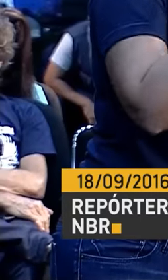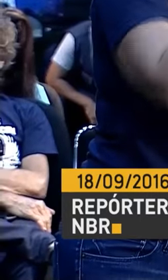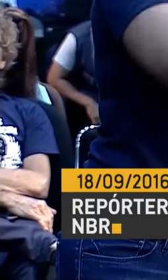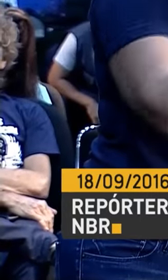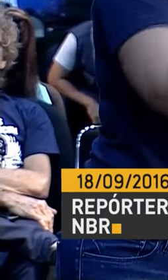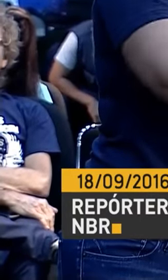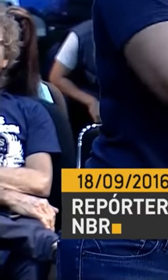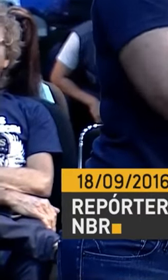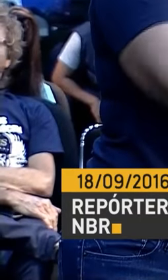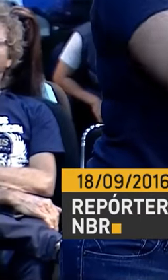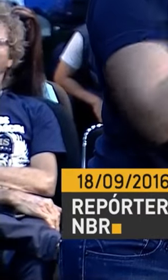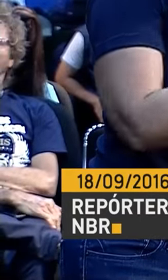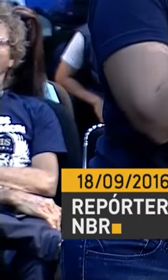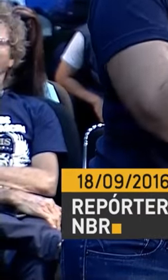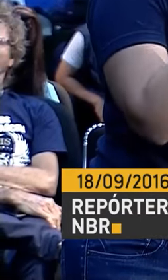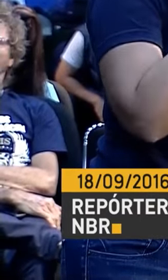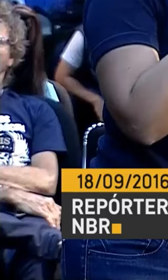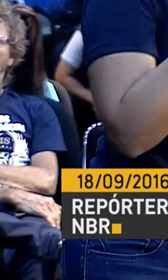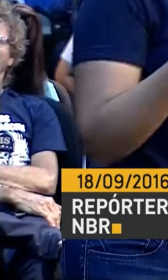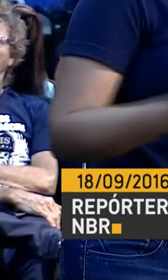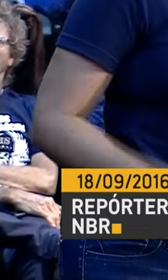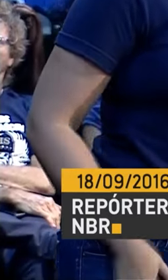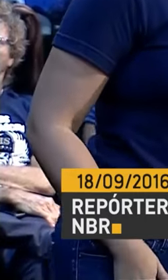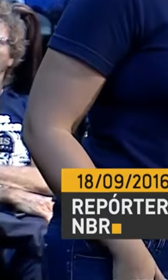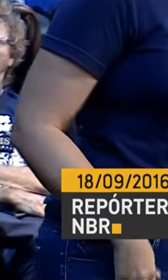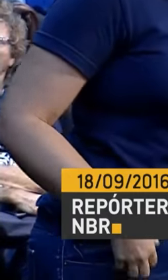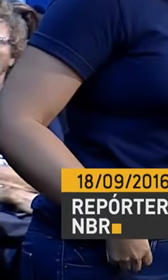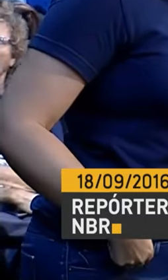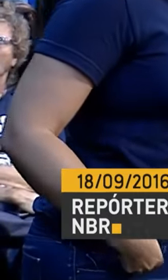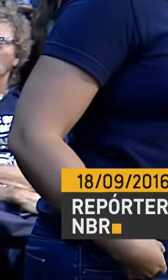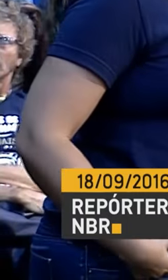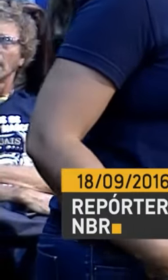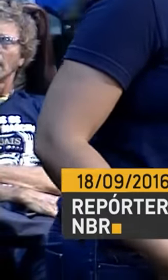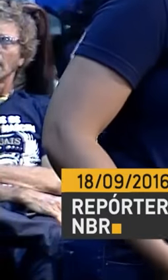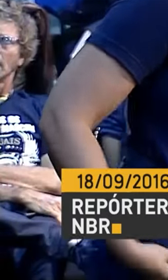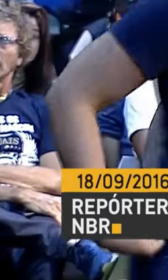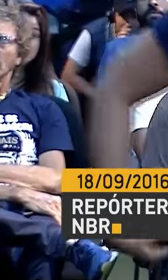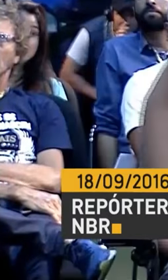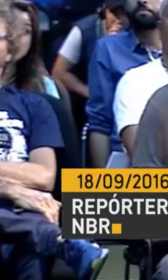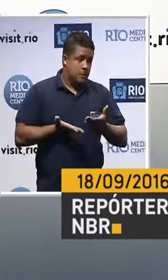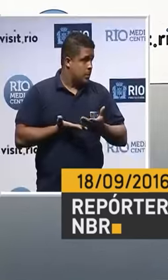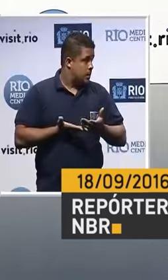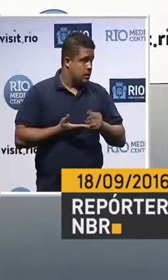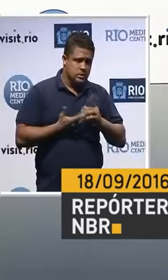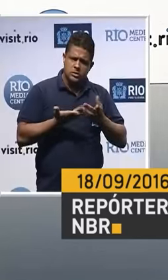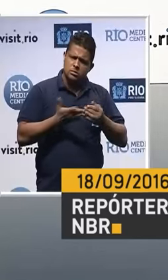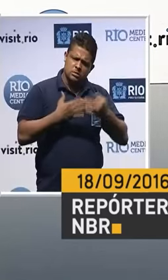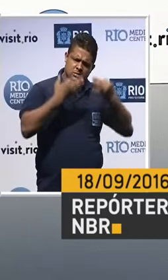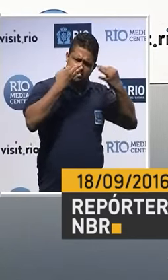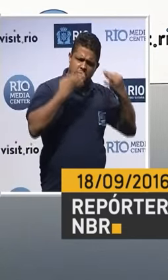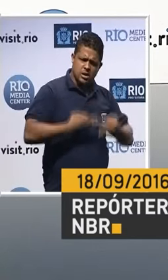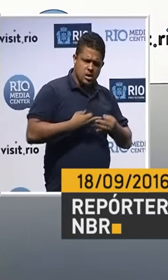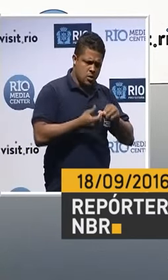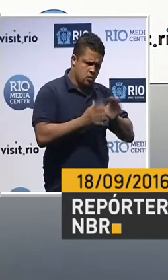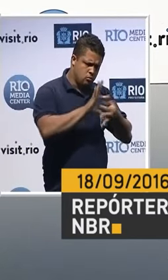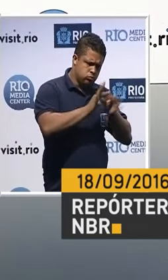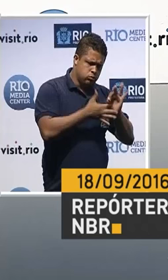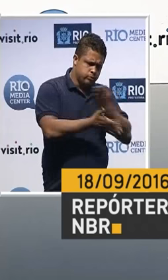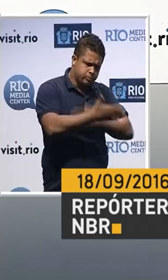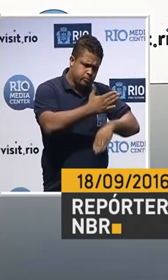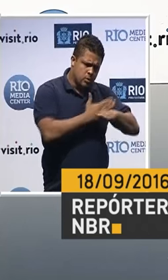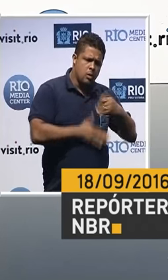nossa pergunta é se o governo ele vai continuar apoiando o esporte paralímpico. Não, sem nenhuma dúvida, o esporte